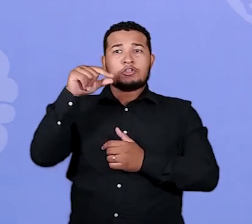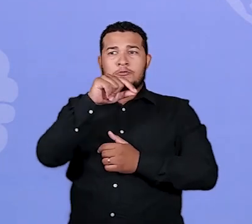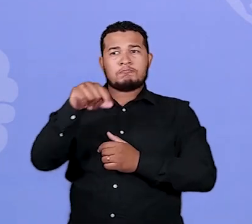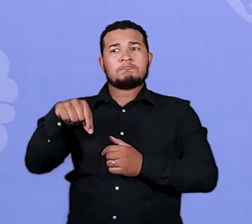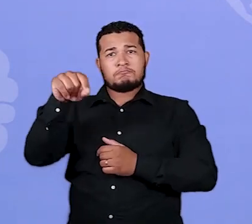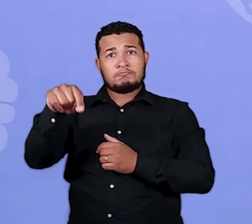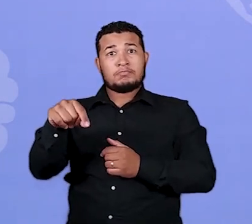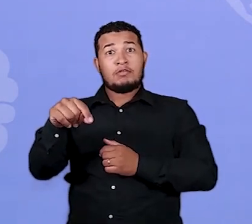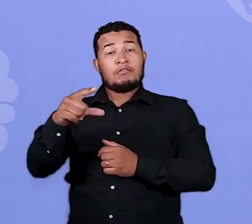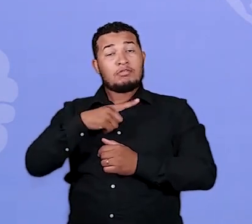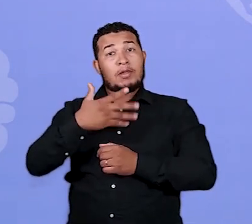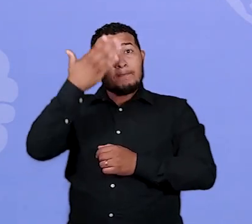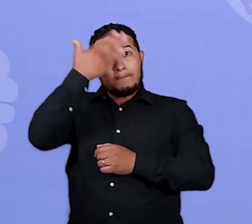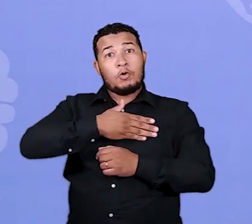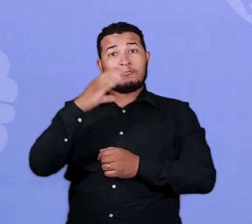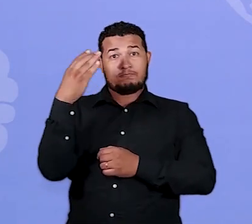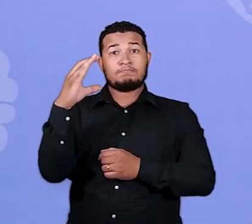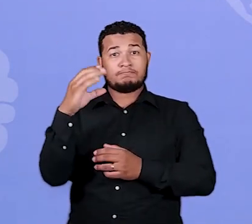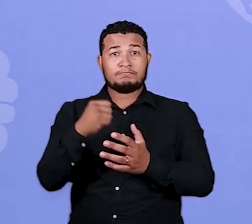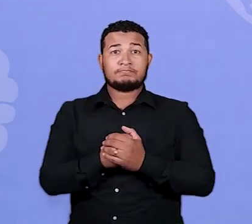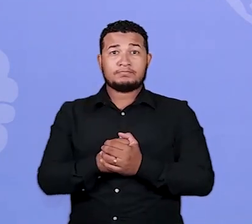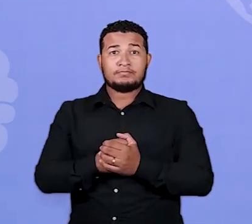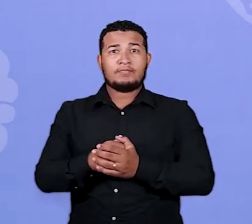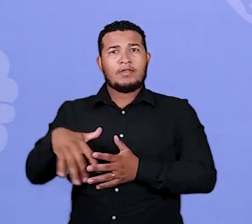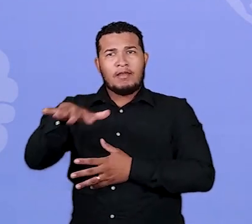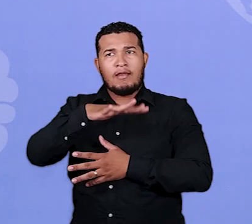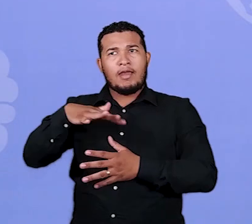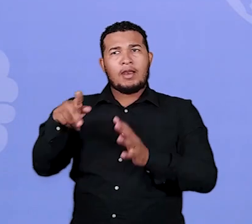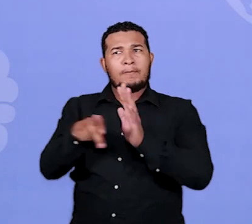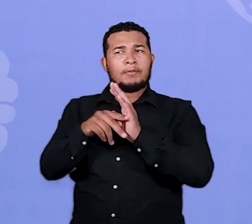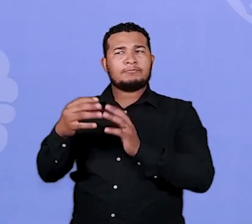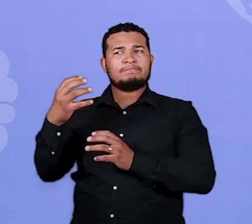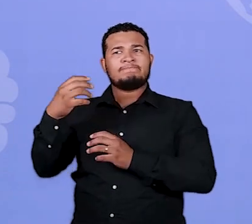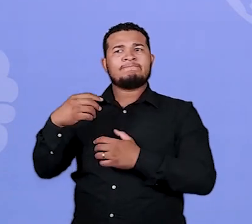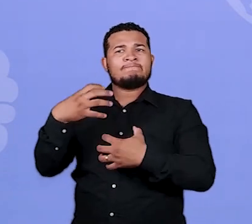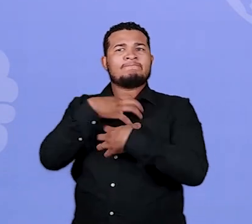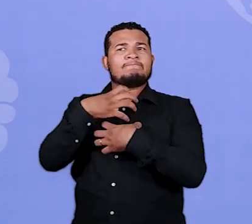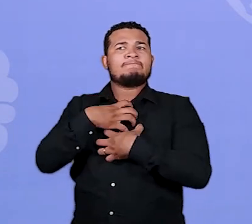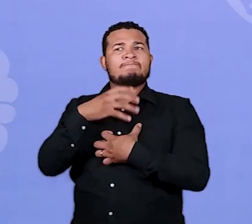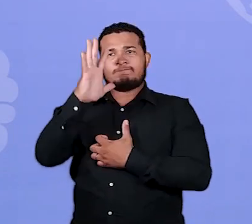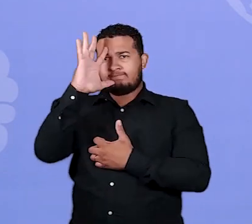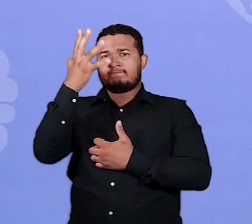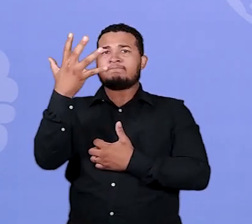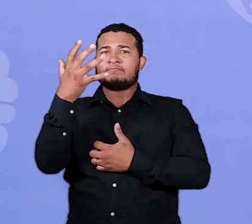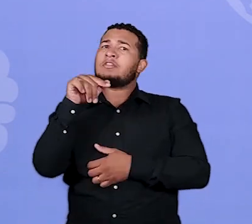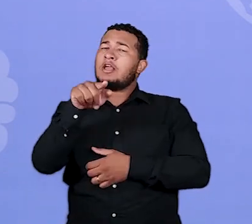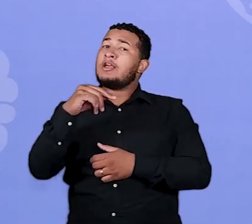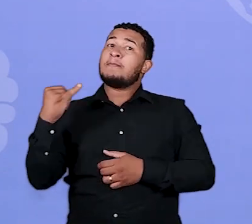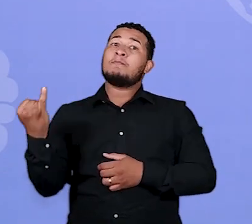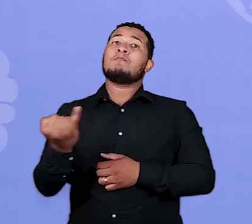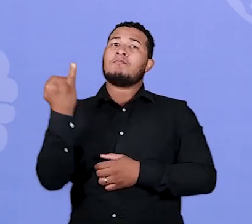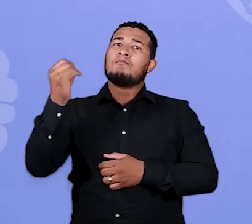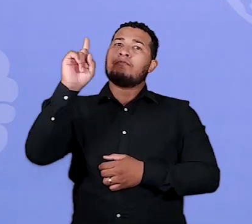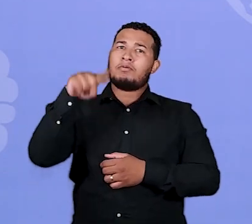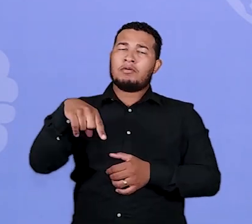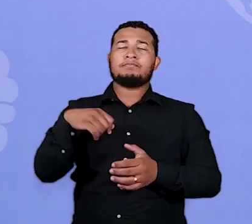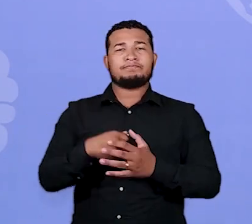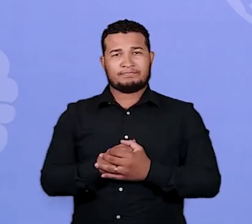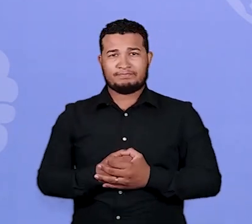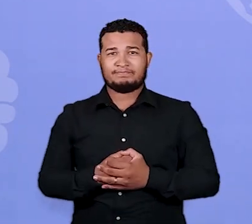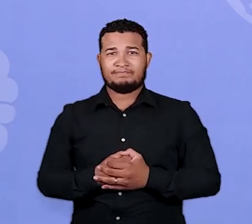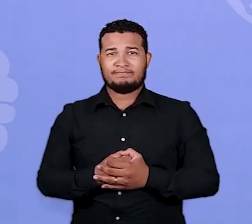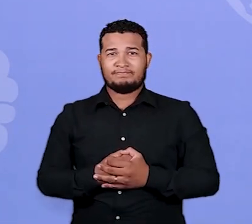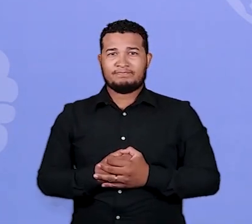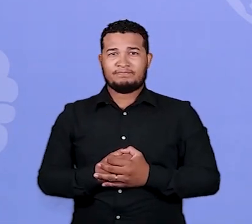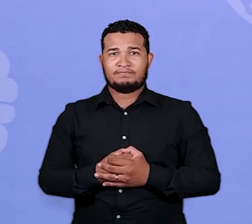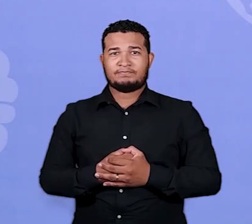xadrez estimula, e isso é comprovado cientificamente, essa área do julgamento, da tomada de decisão. E isso é muito importante.